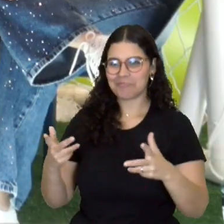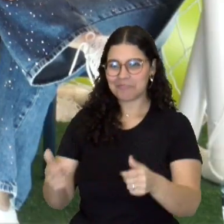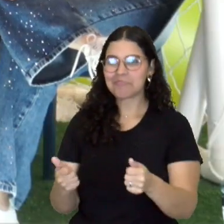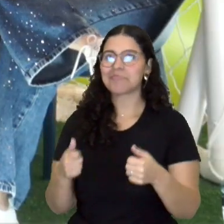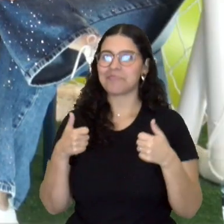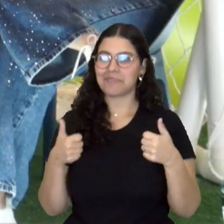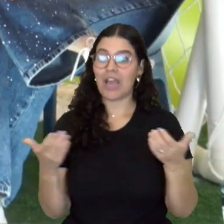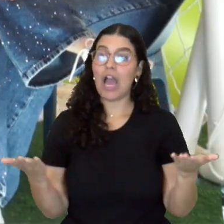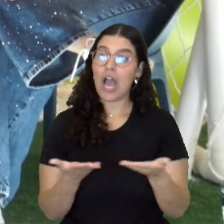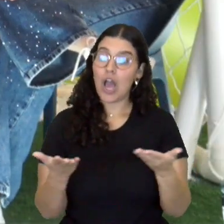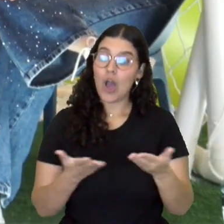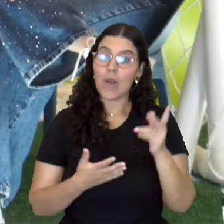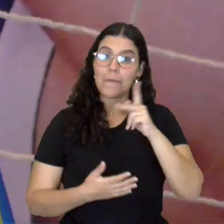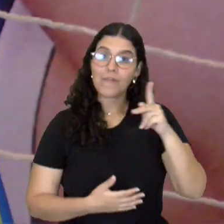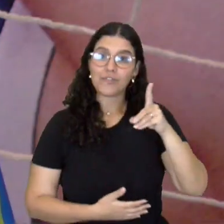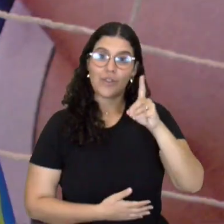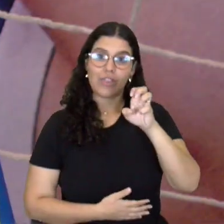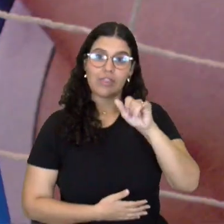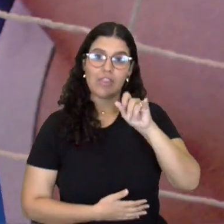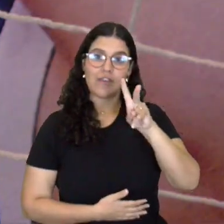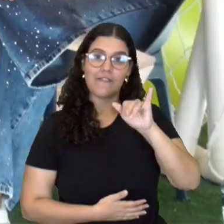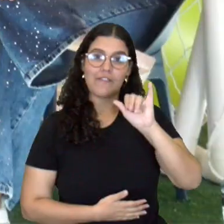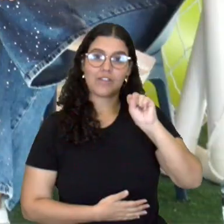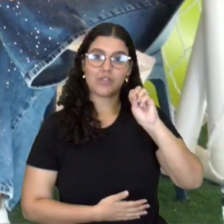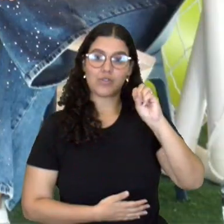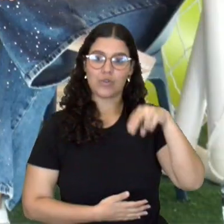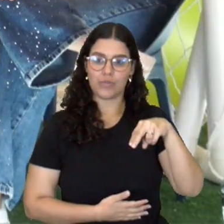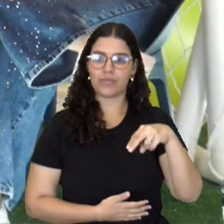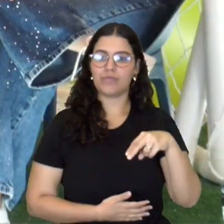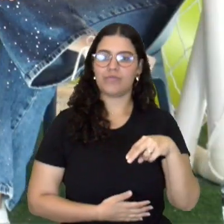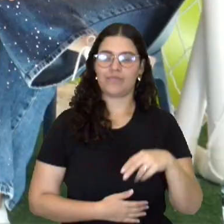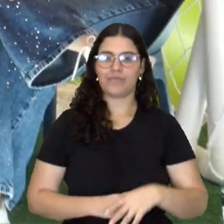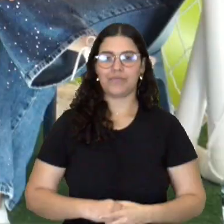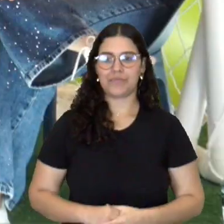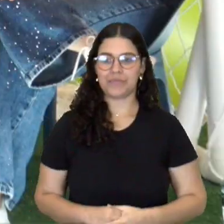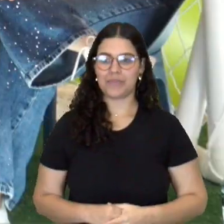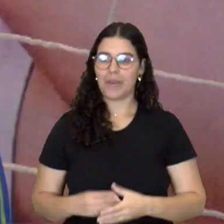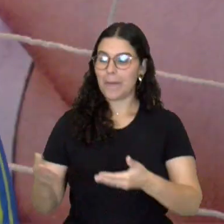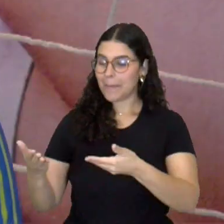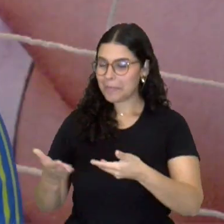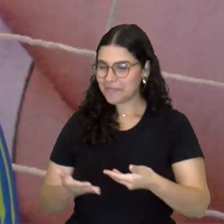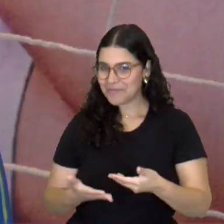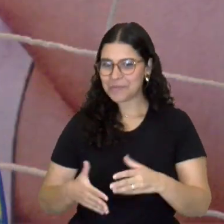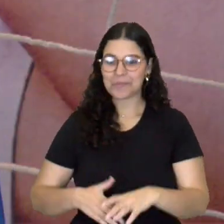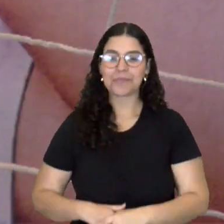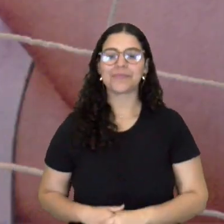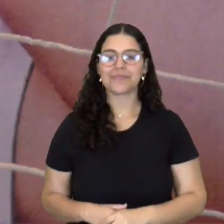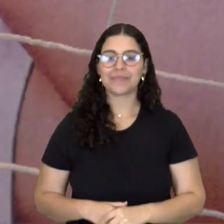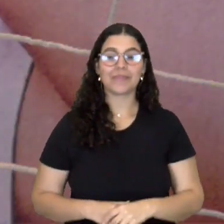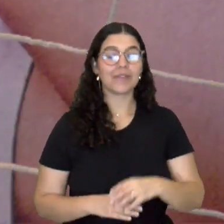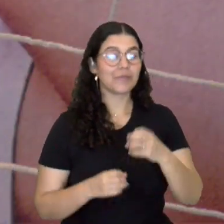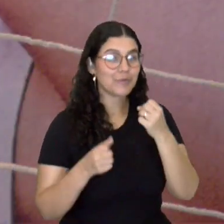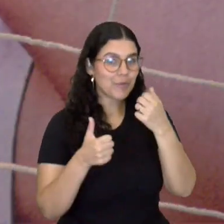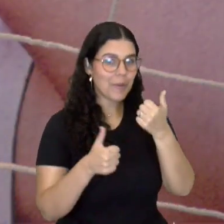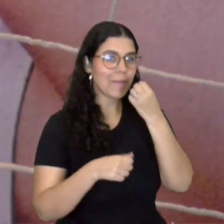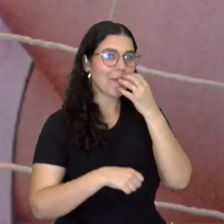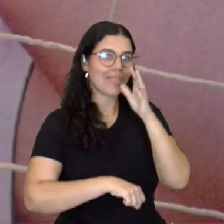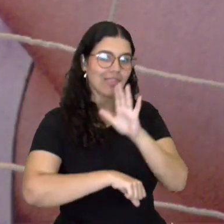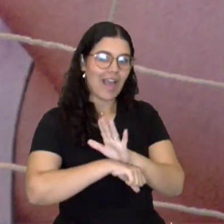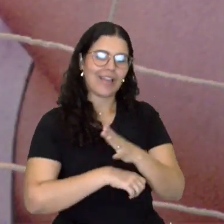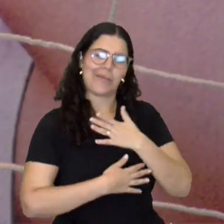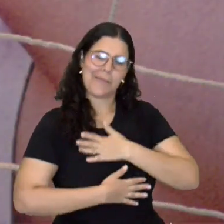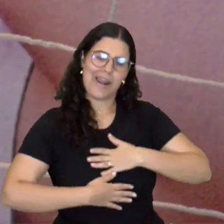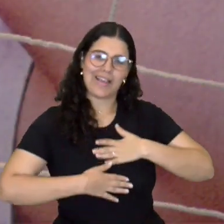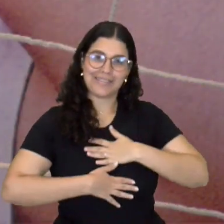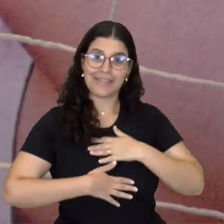querido Davidson Paulo, professor da UTEC Nova Descoberta. Seja muito bem-vindo ao nosso EducaCast. Tudo bem, pessoal? Boa tarde. É um prazer estar aqui.